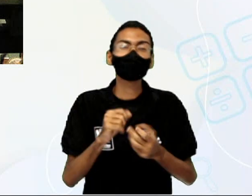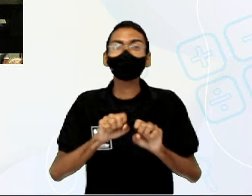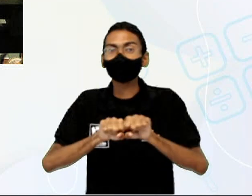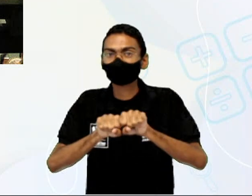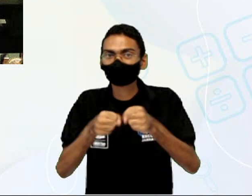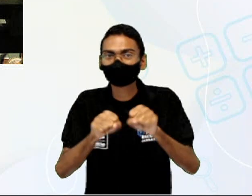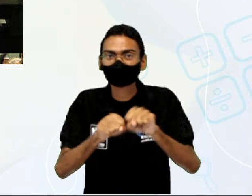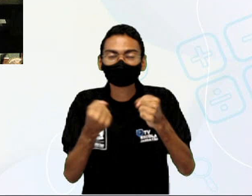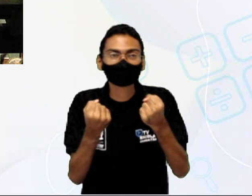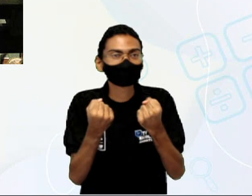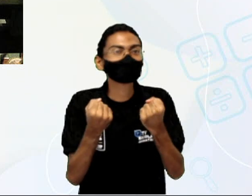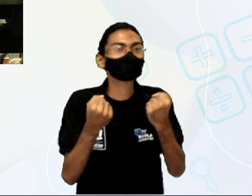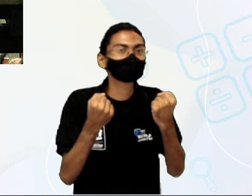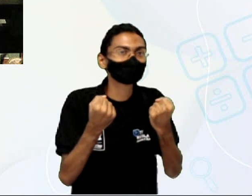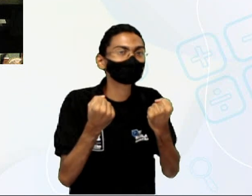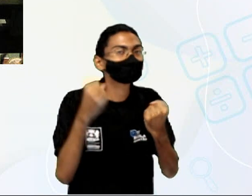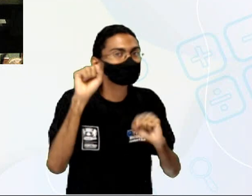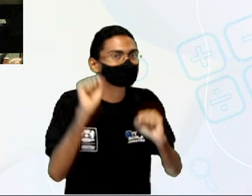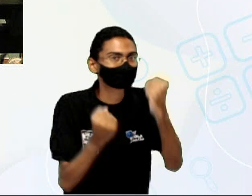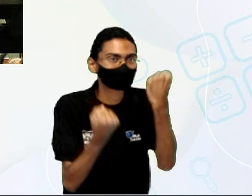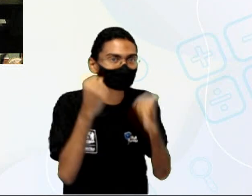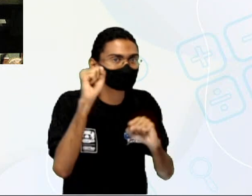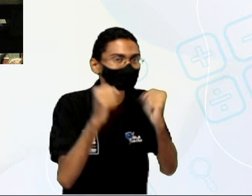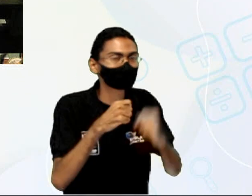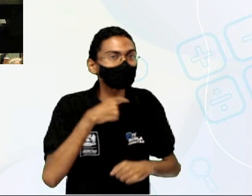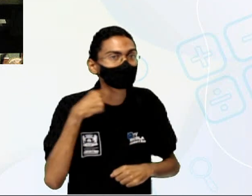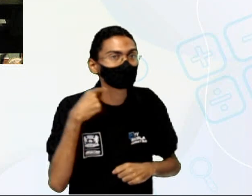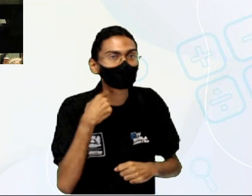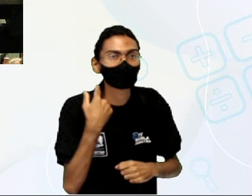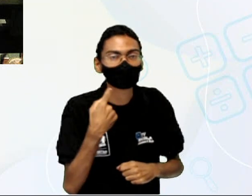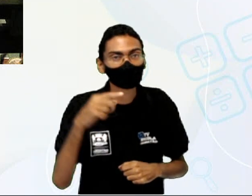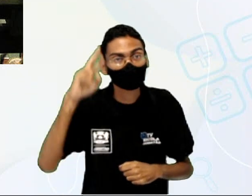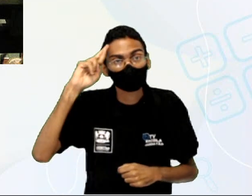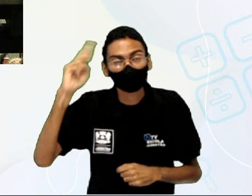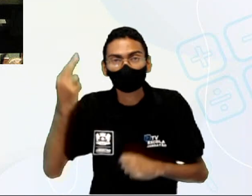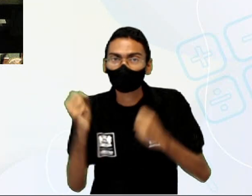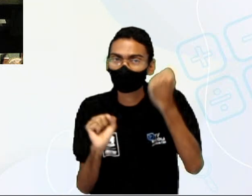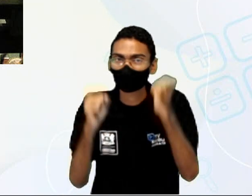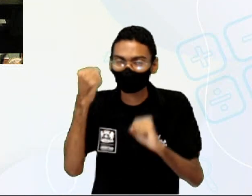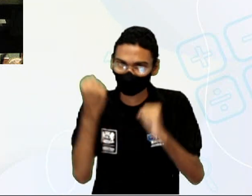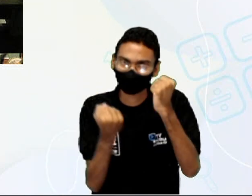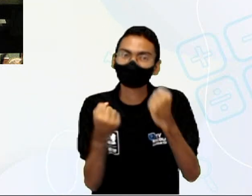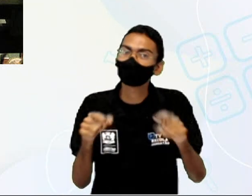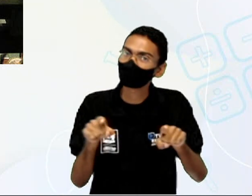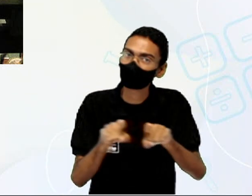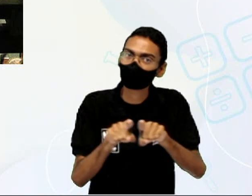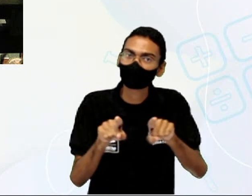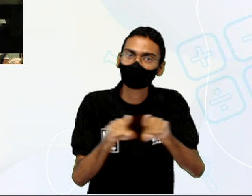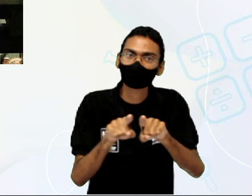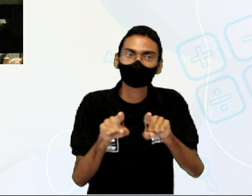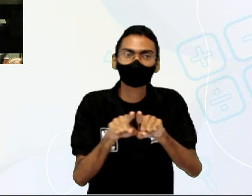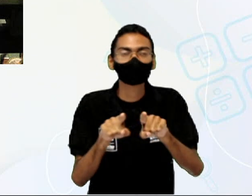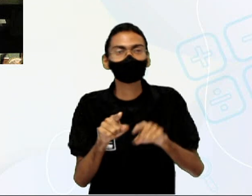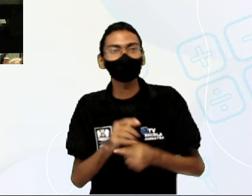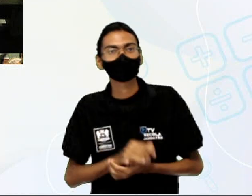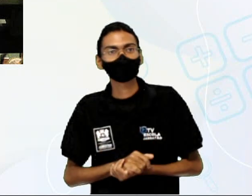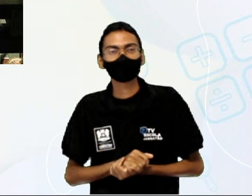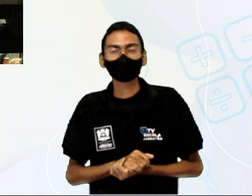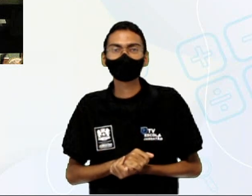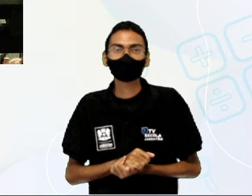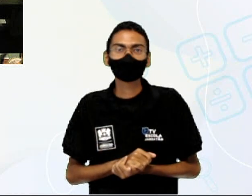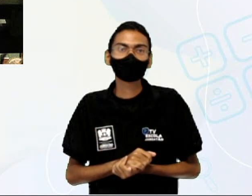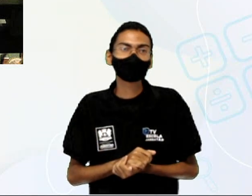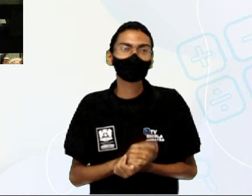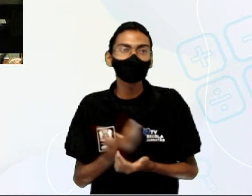os donos de fábricas. E as autoridades reprimiram violentamente os protestos. Mas isso